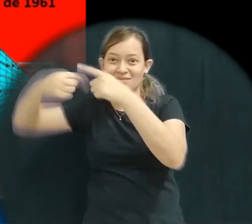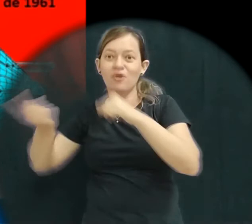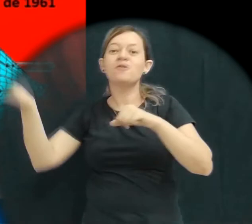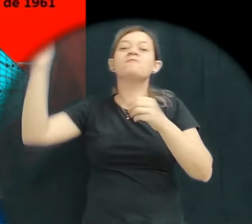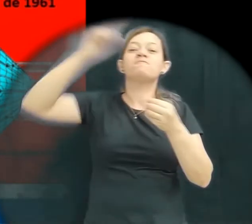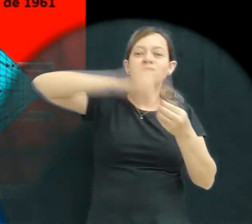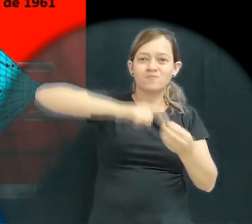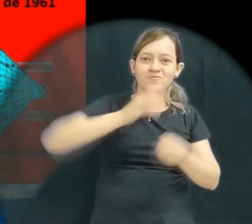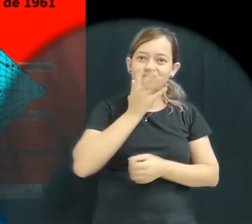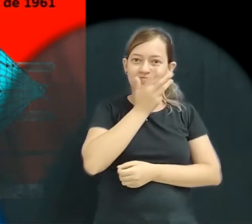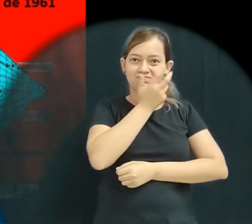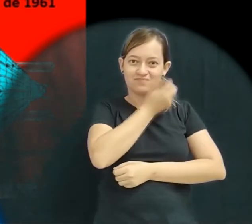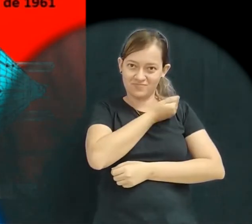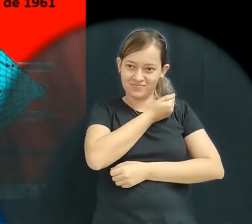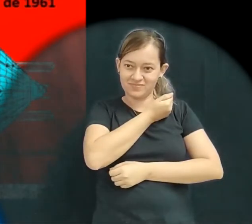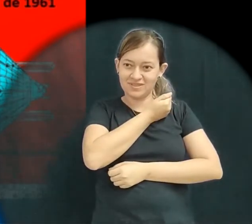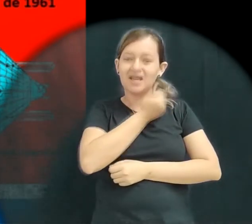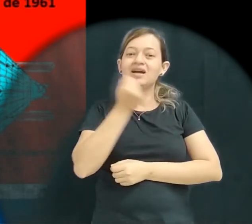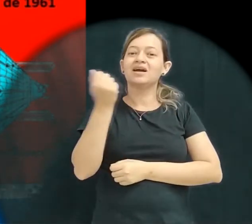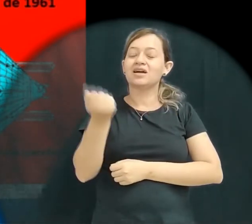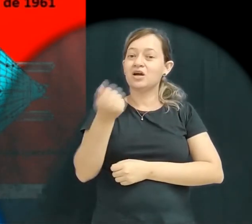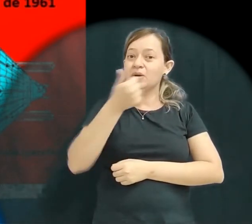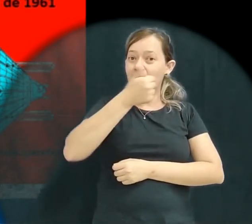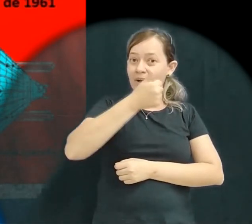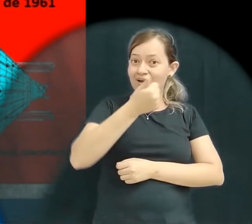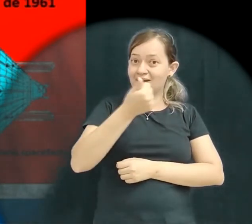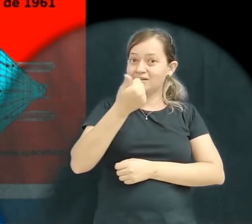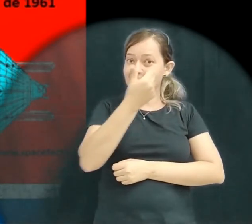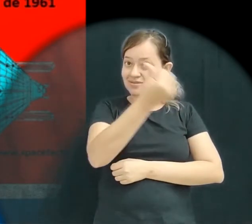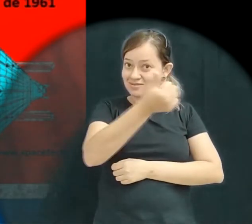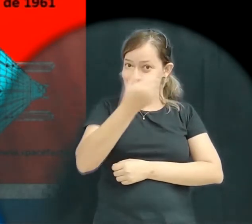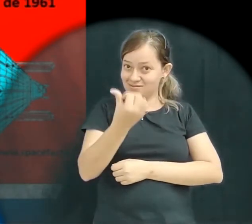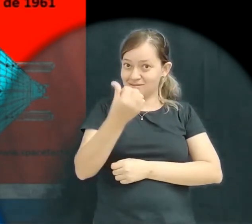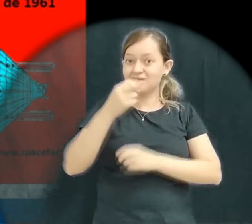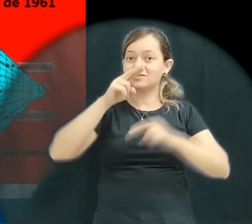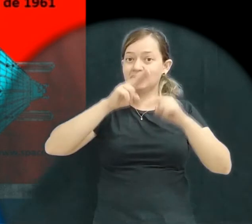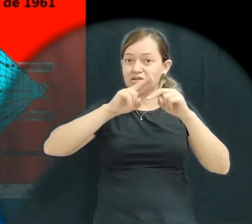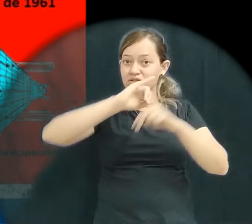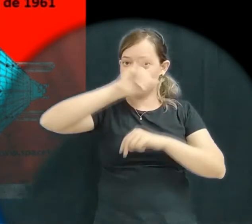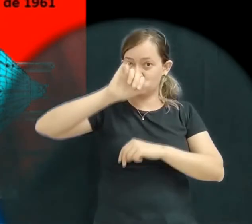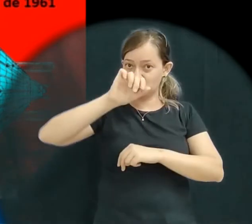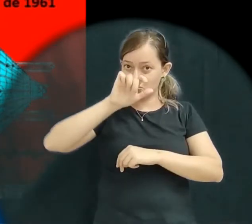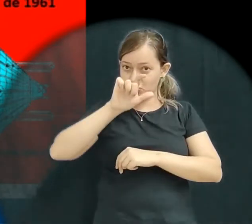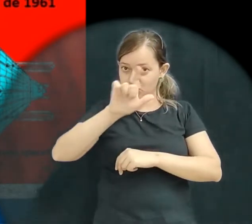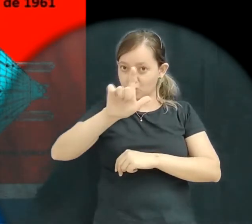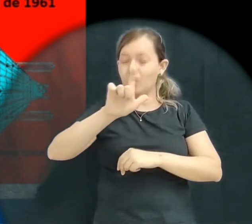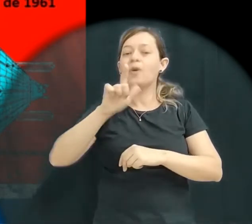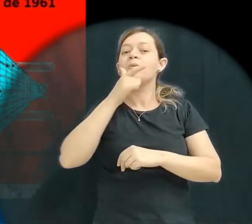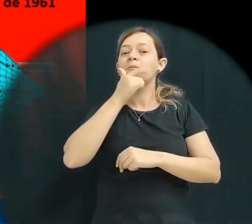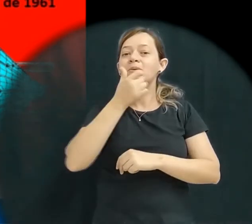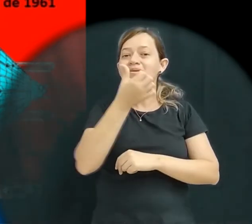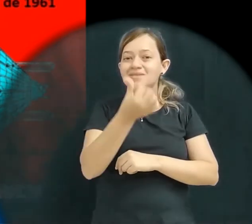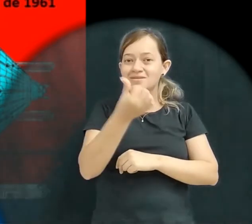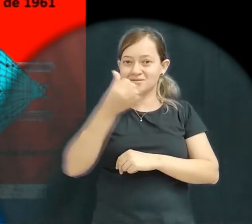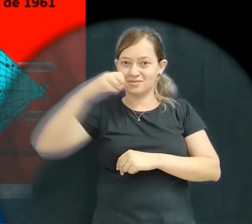60. Apollo 11 foi lançado à Lua em 16 de junho de 69. Foi